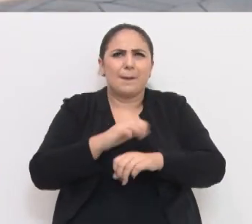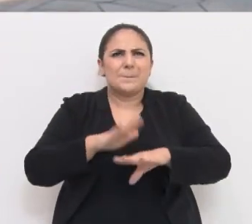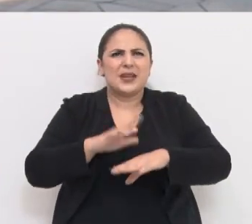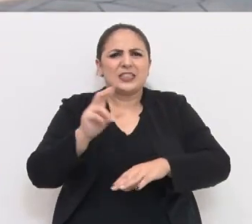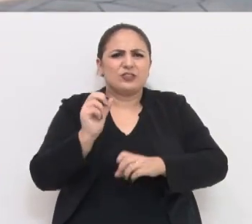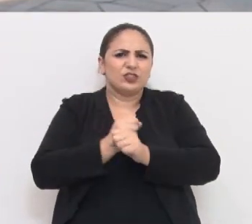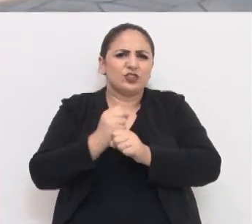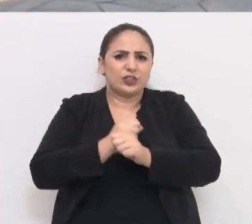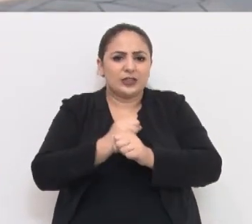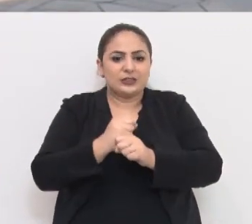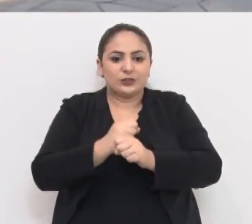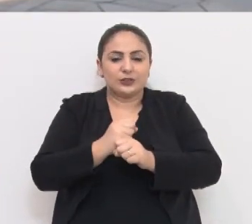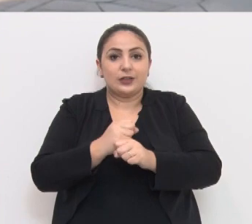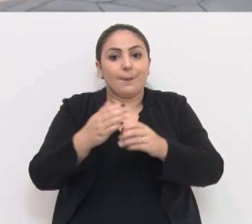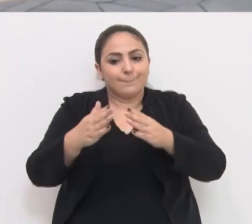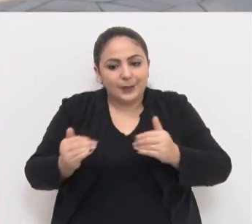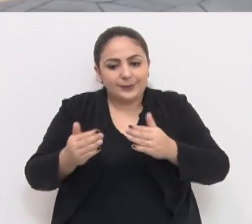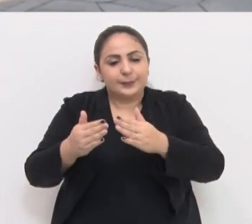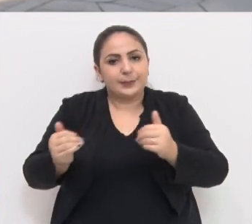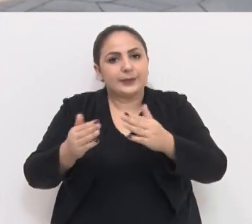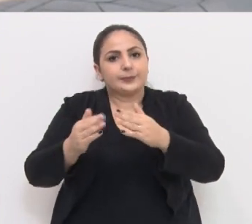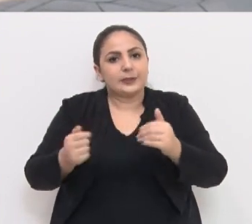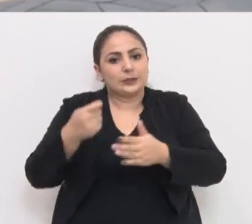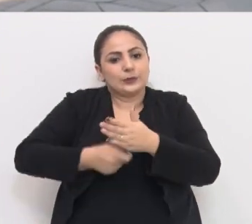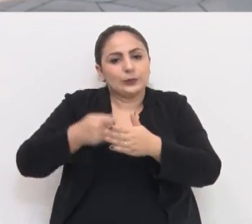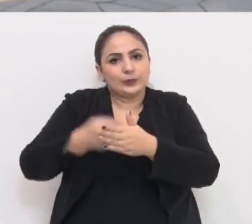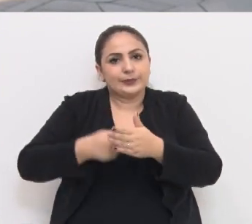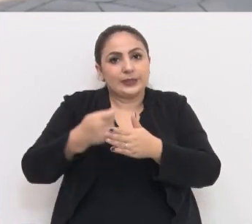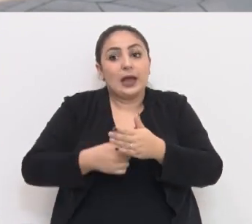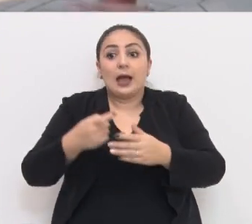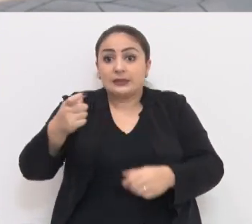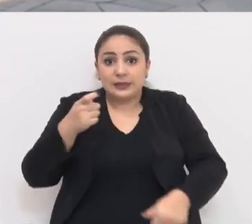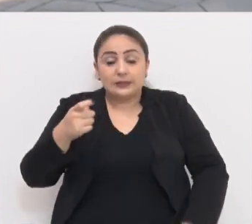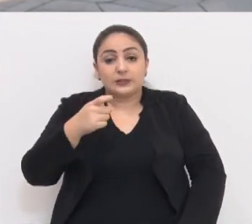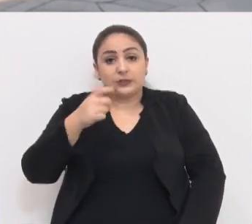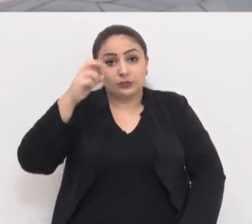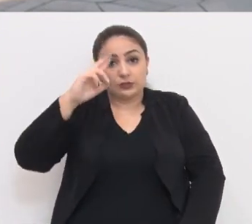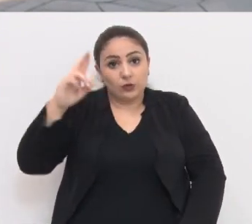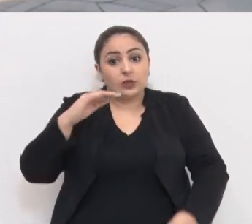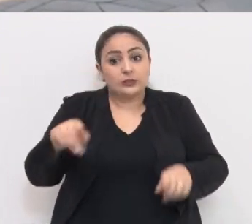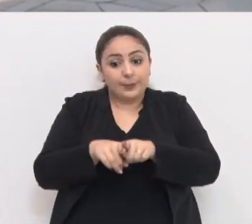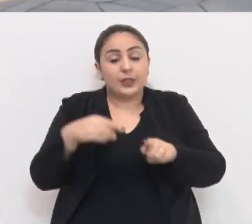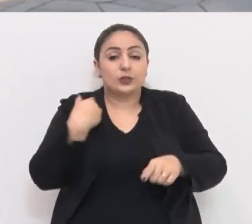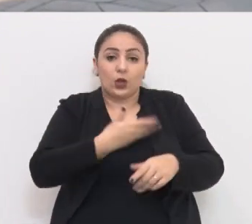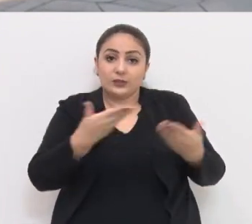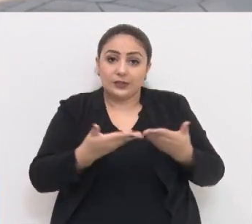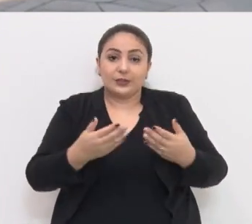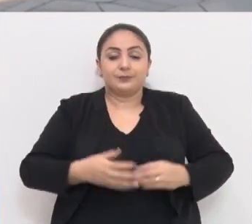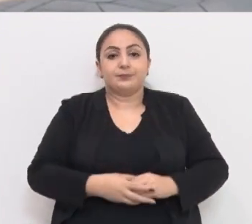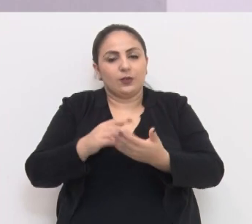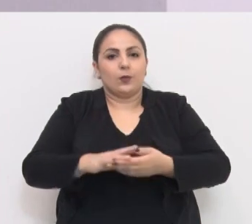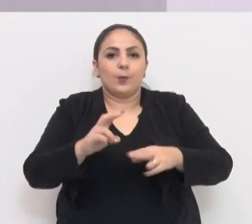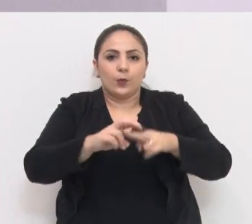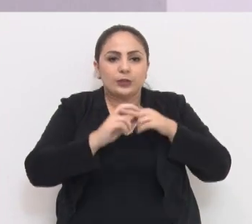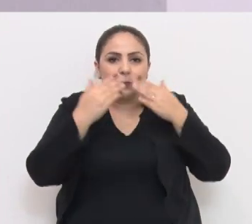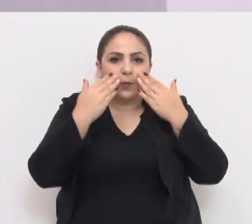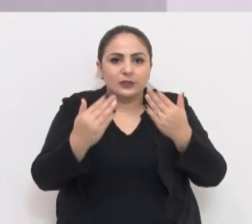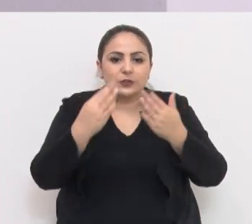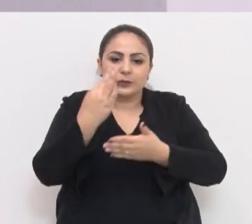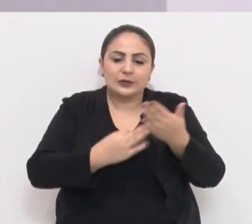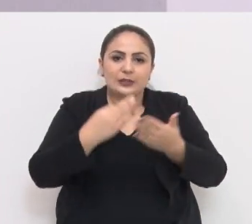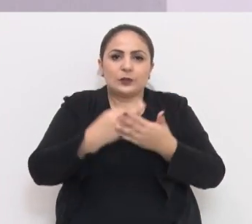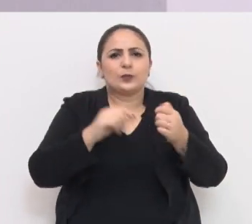Daniel Dipp reivindica a construção de coberturas para ligar os prédios. A diretora Ana Delise Cassol conta